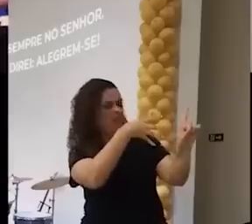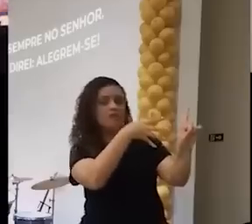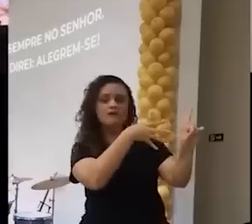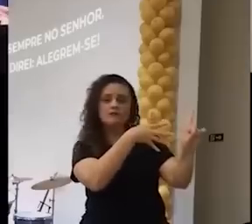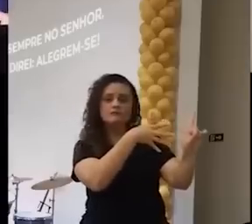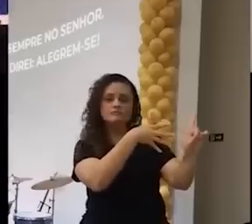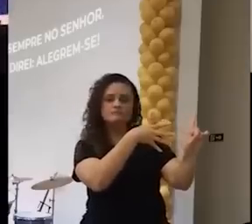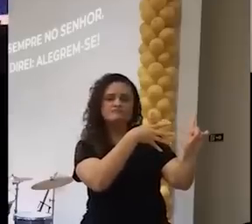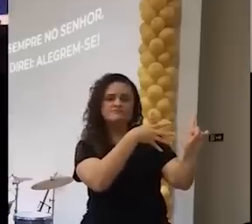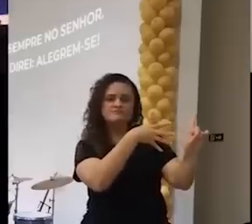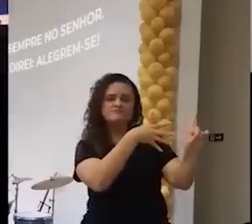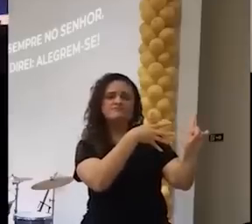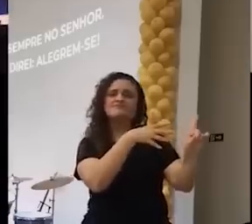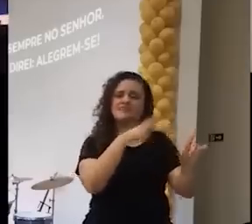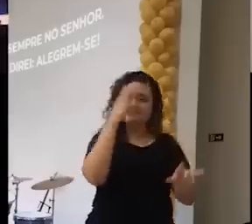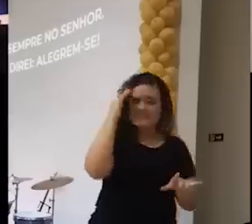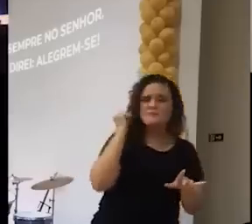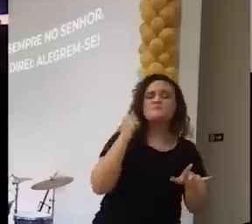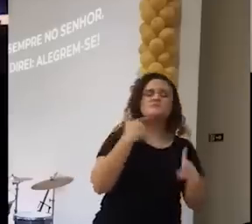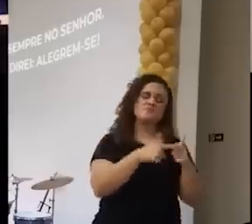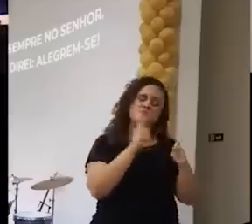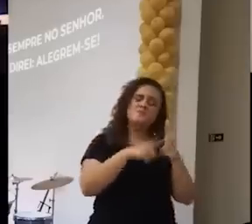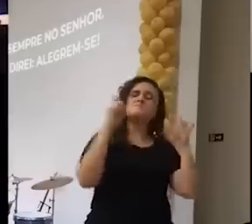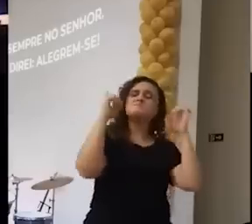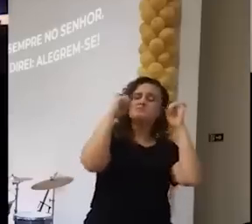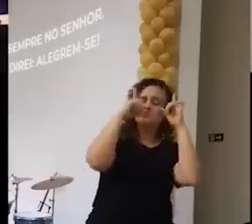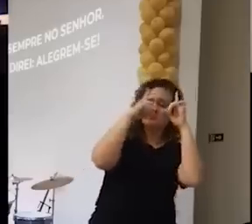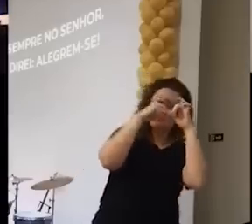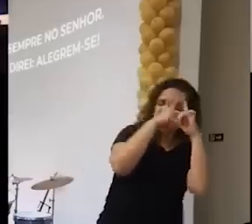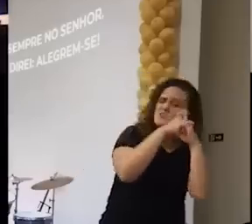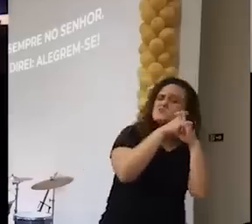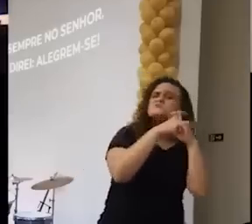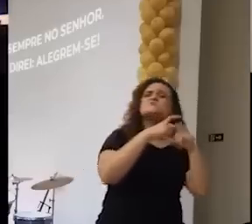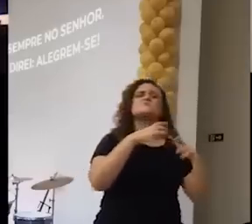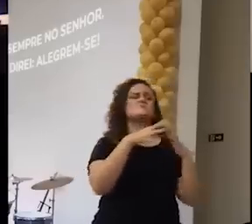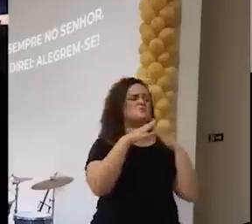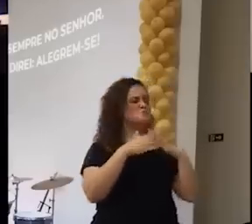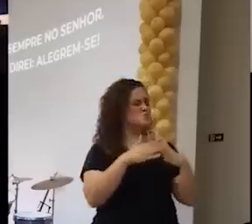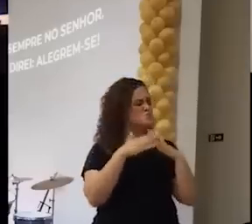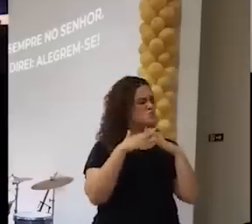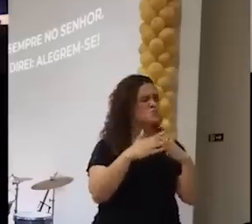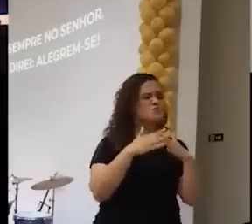mesmo naquela circunstância carrancuda e cinzenta,